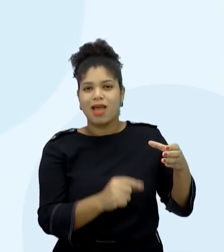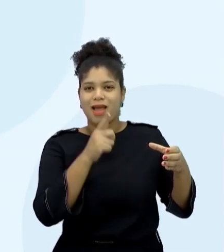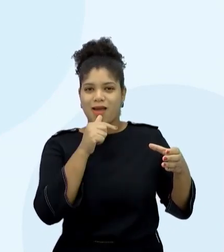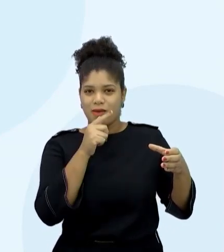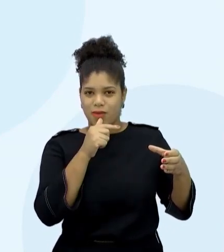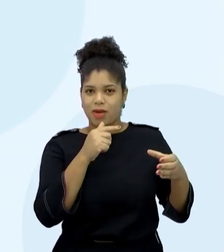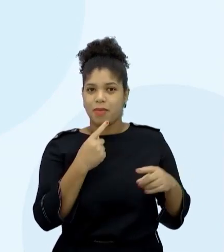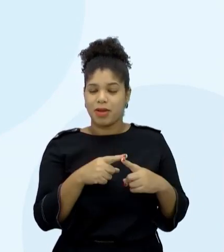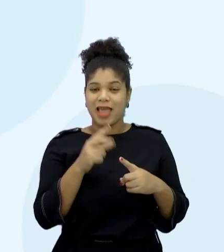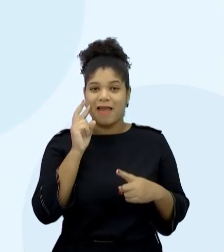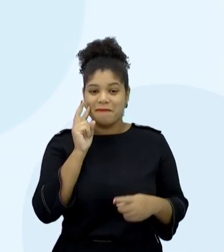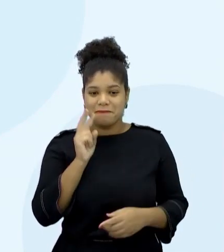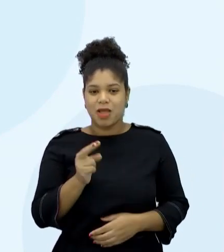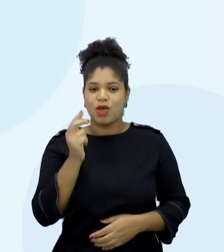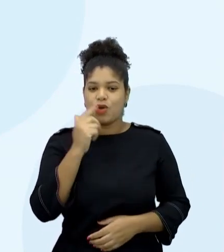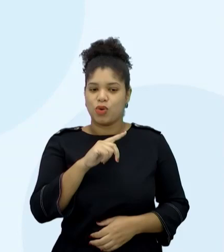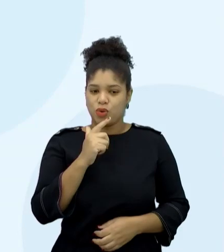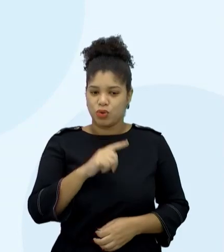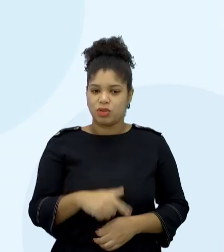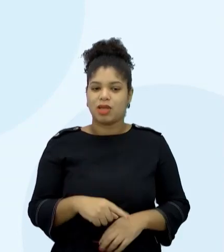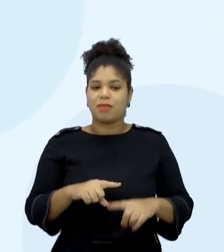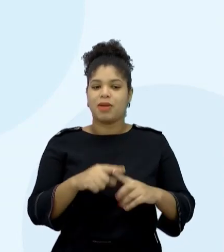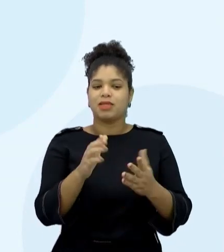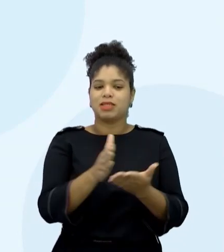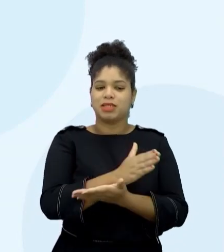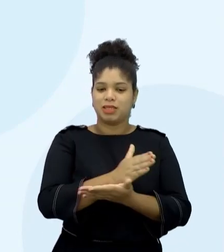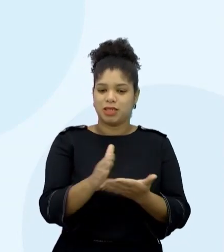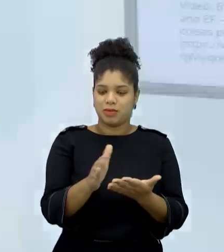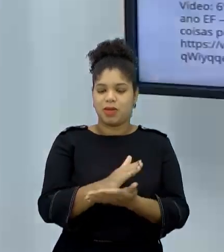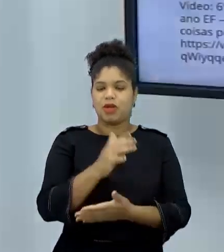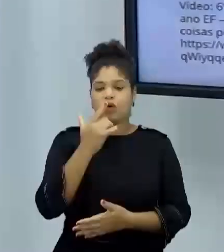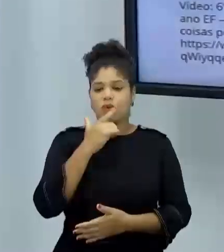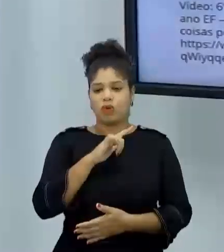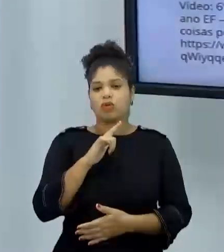mistura heterogênea são